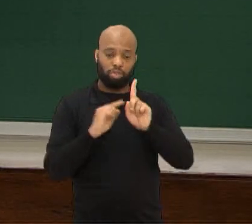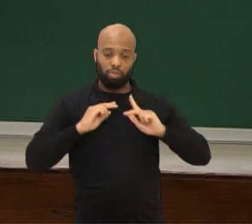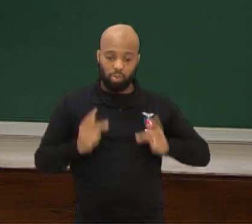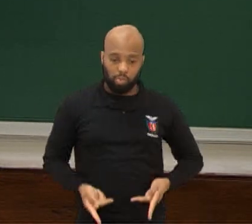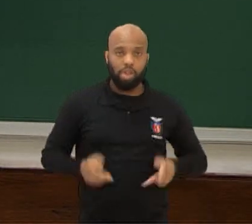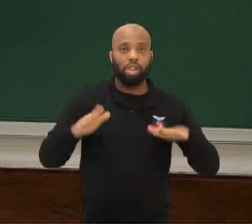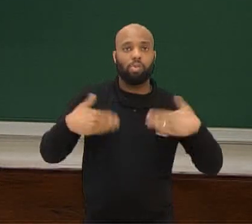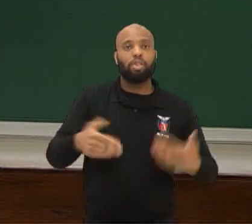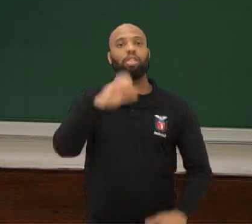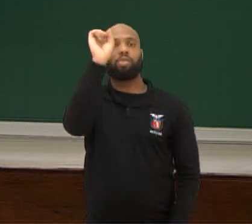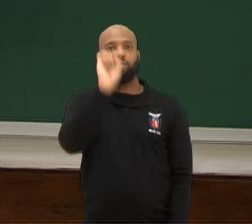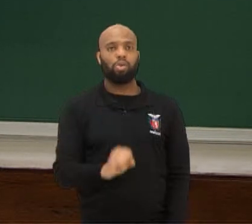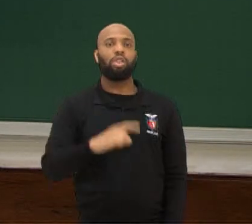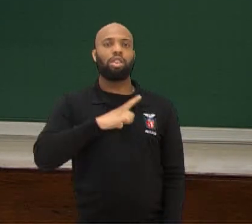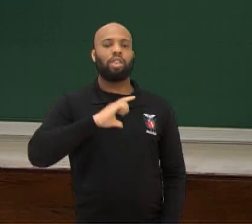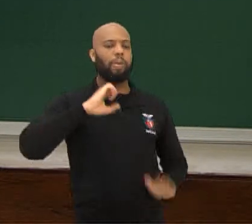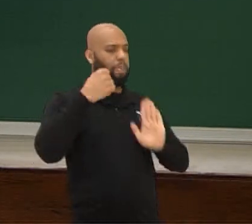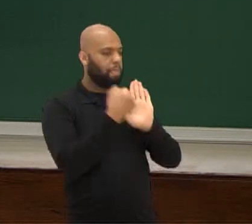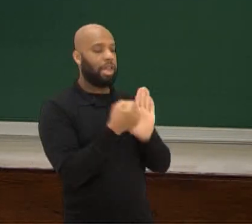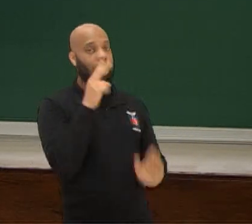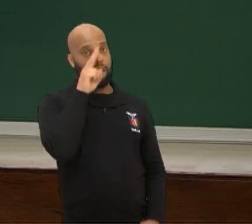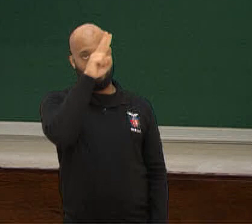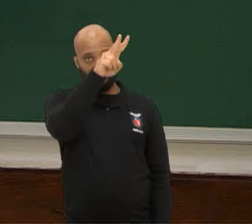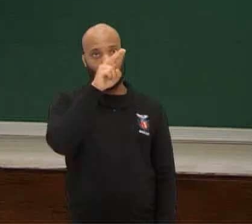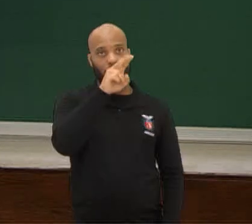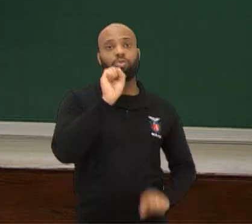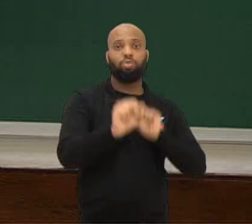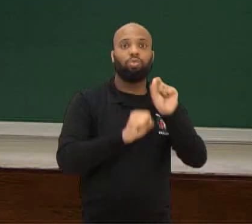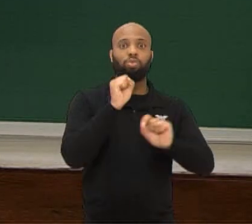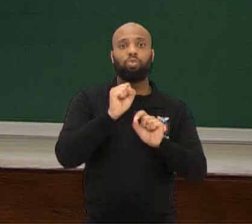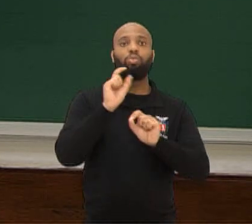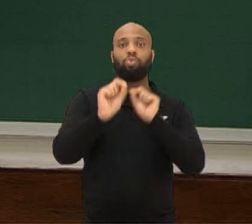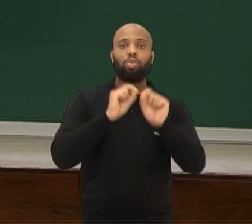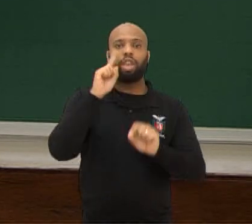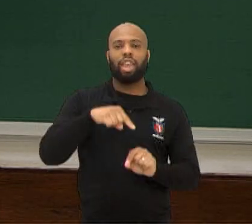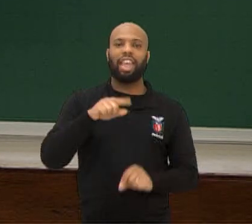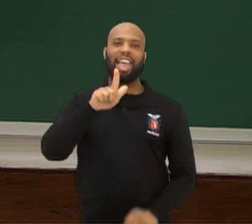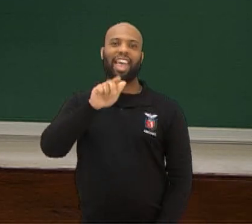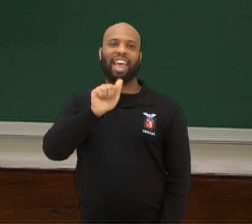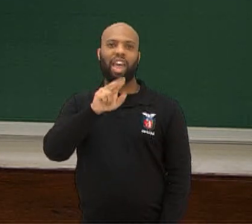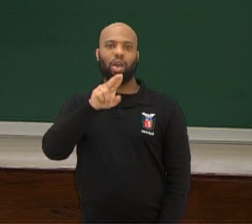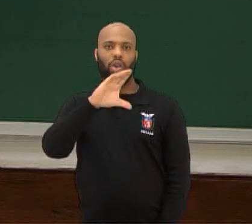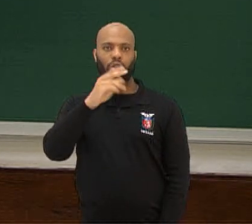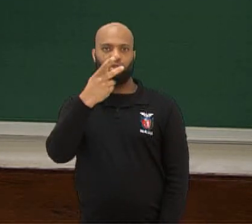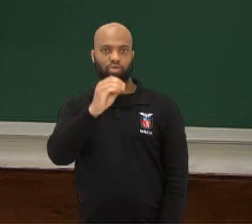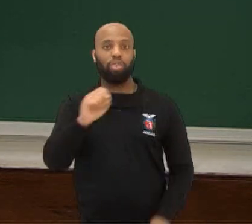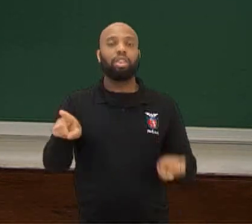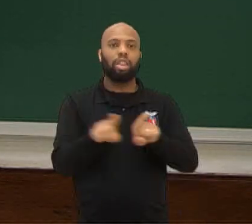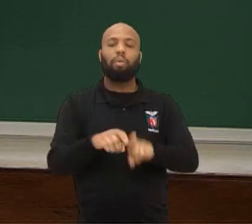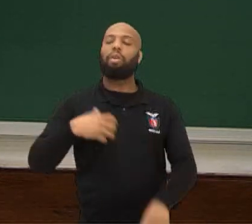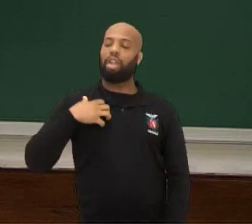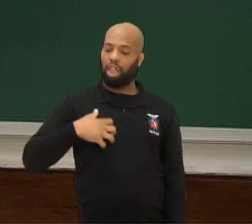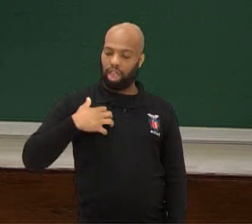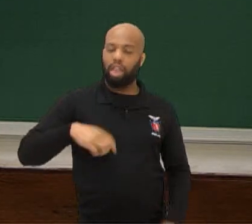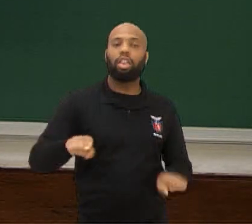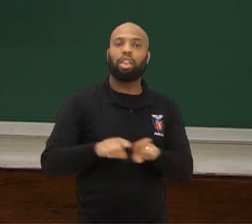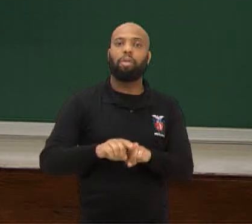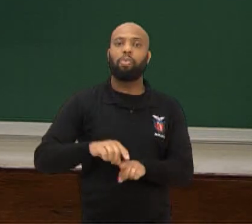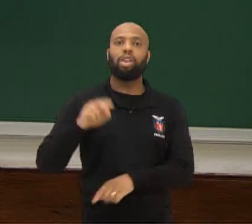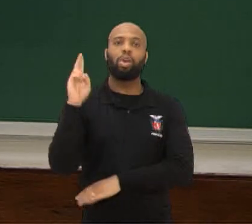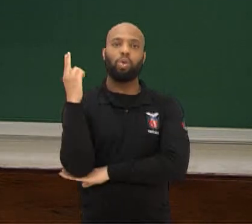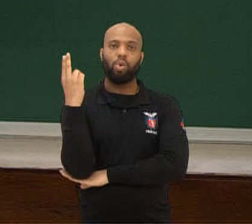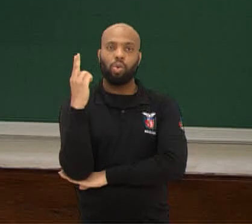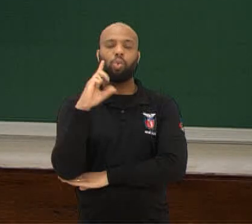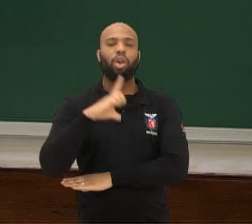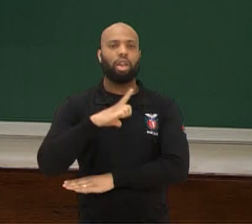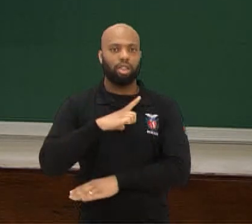gente vai ter bem marcante a questão do gaúcho e que se estende para a Argentina e para o Uruguai. Então, não era uma referência só